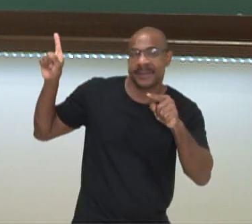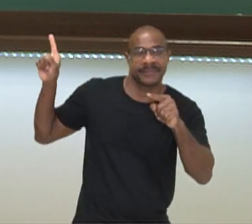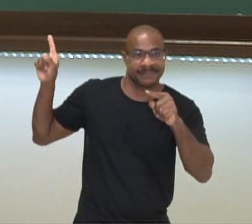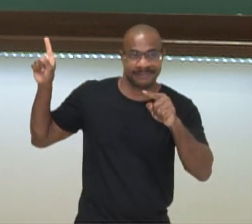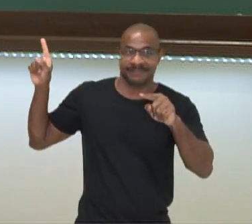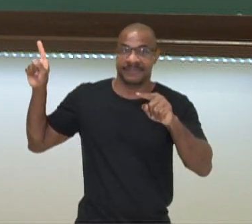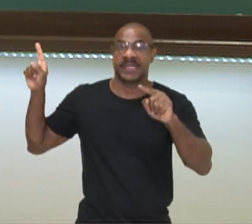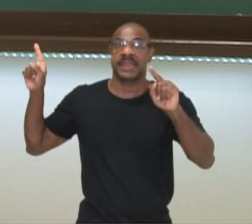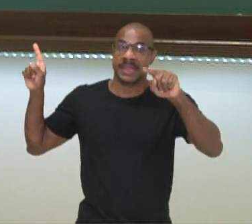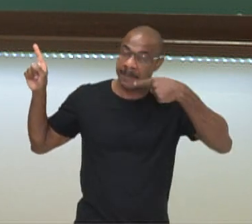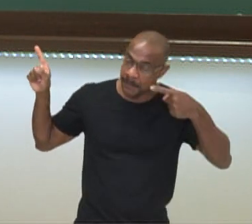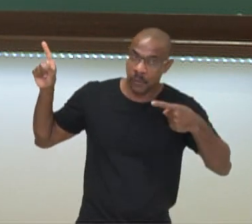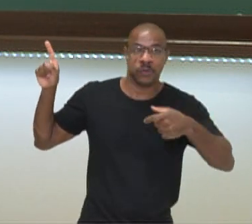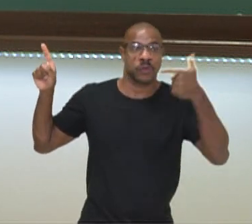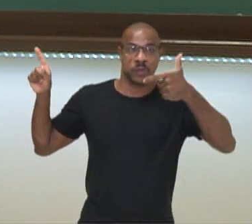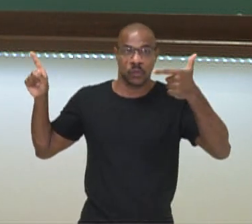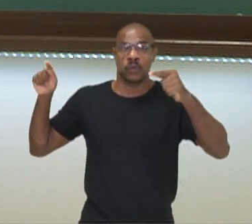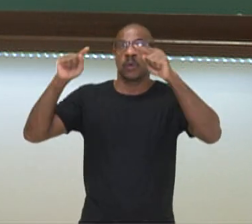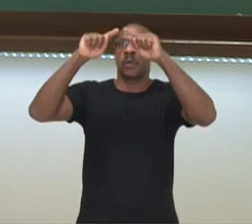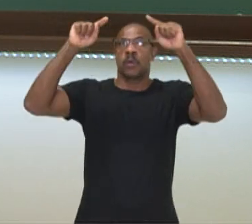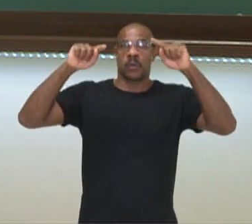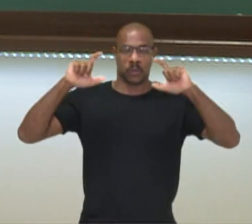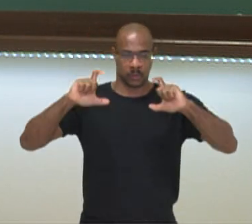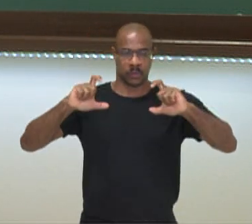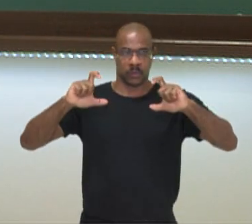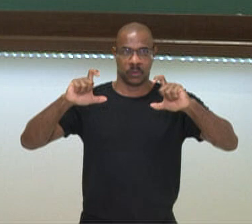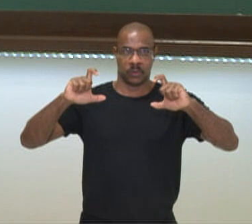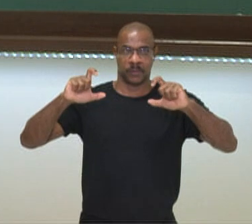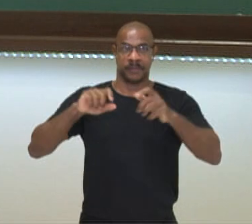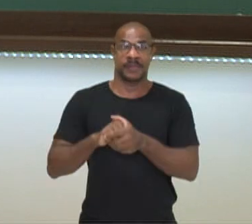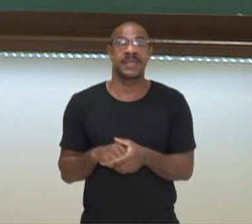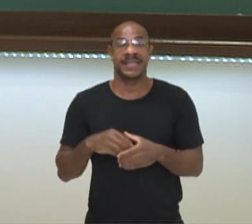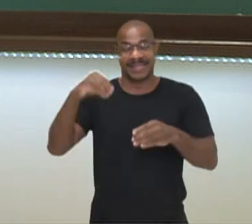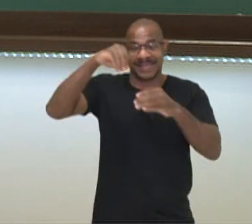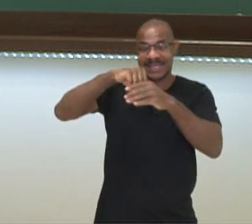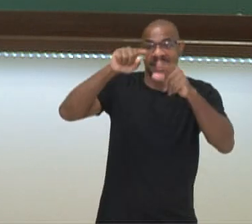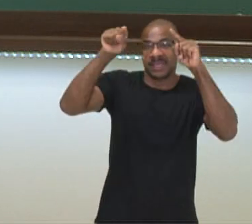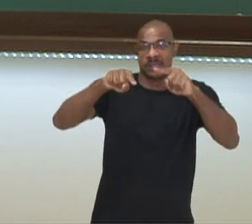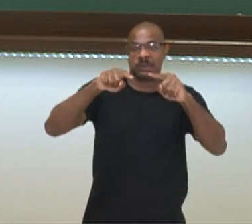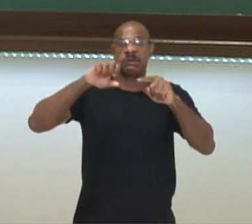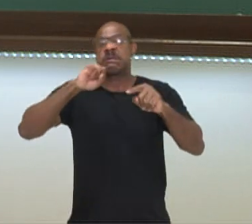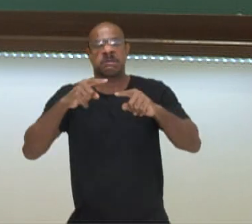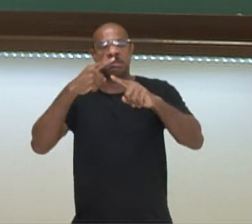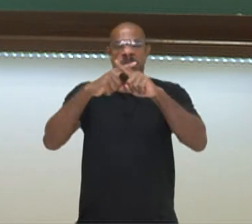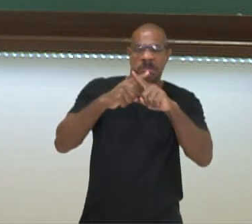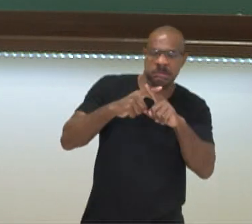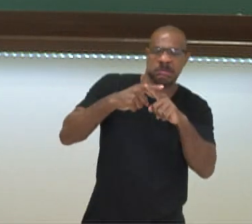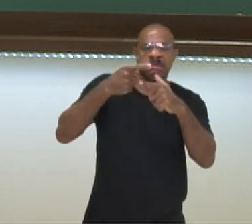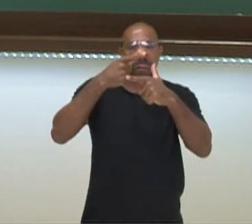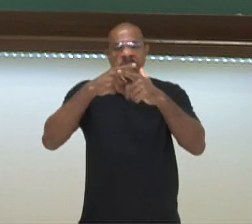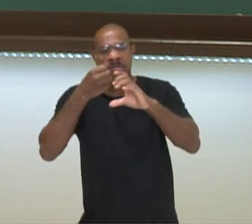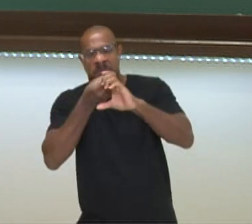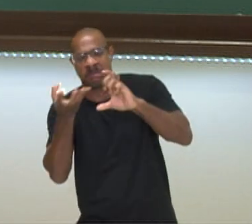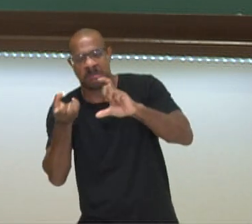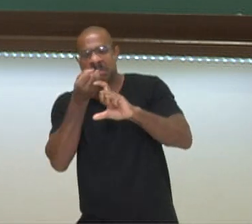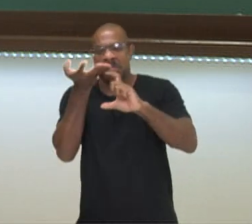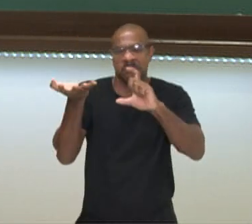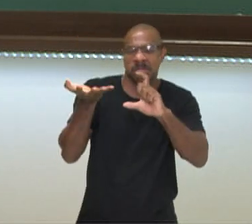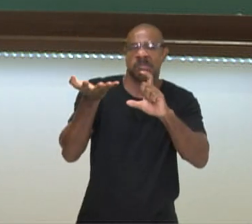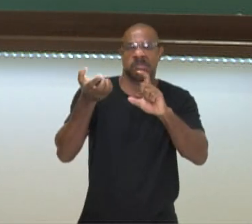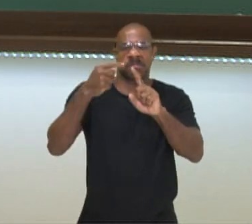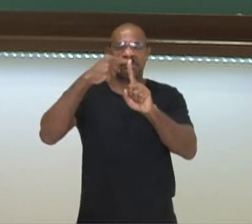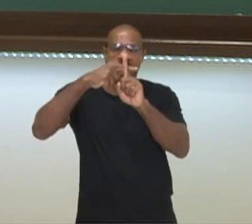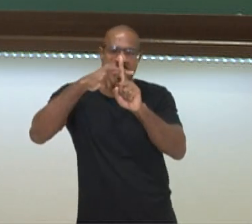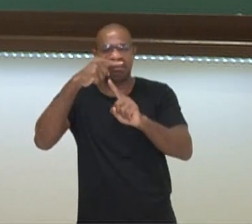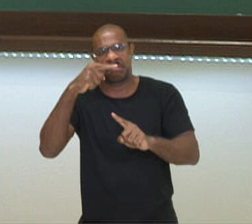parênteses? Se tiver potenciação, se tiver multiplicação, se tiver divisão, adição, subtração, o que eu vou resolver primeiro?